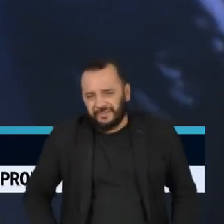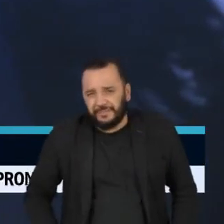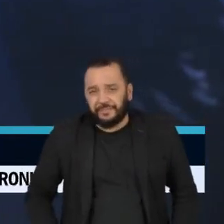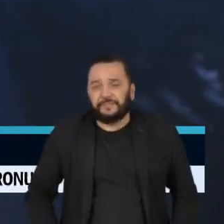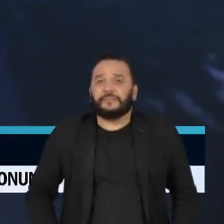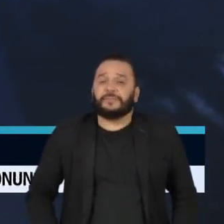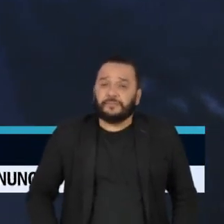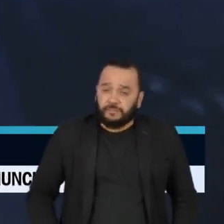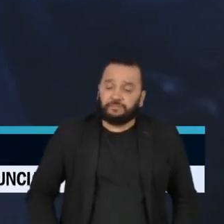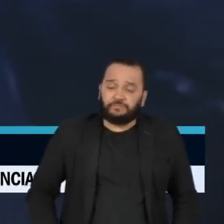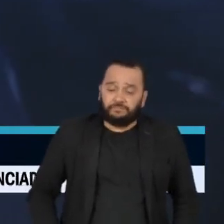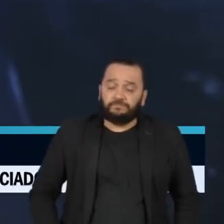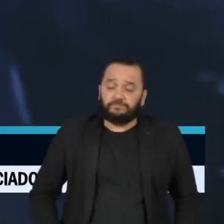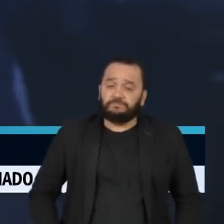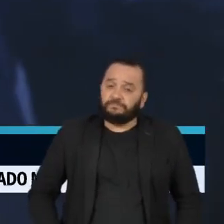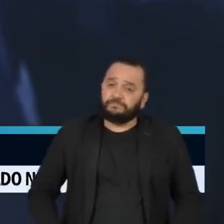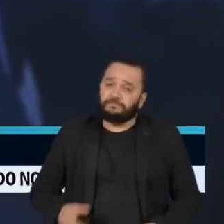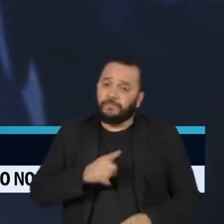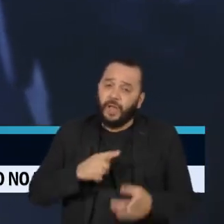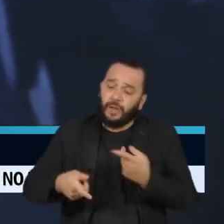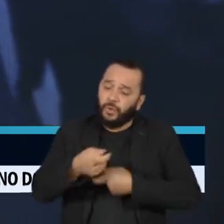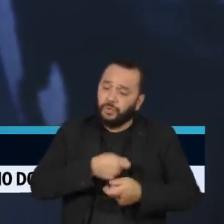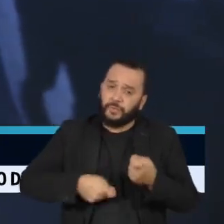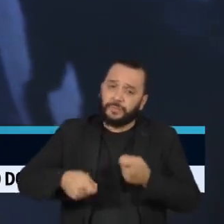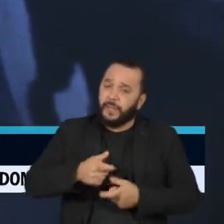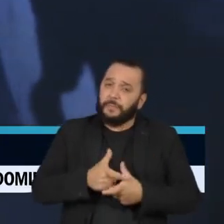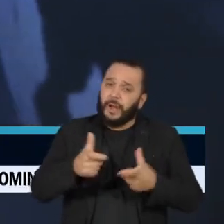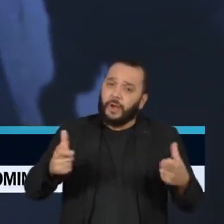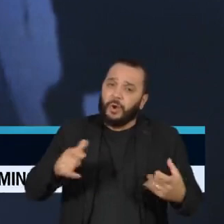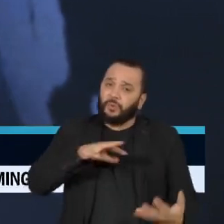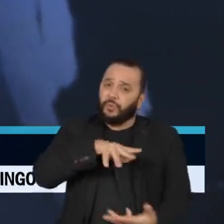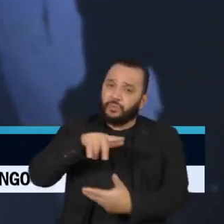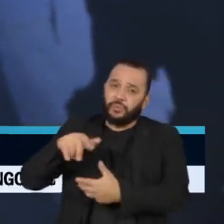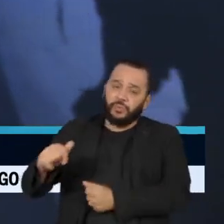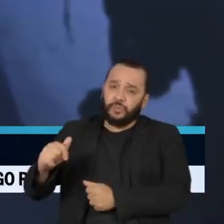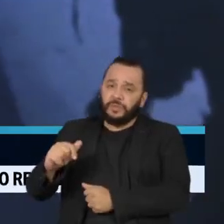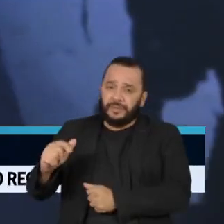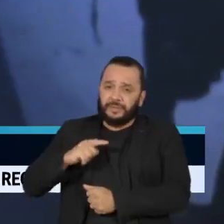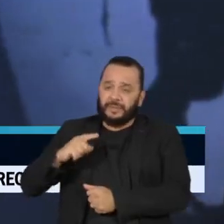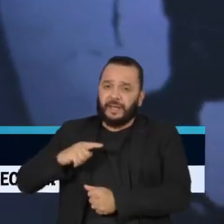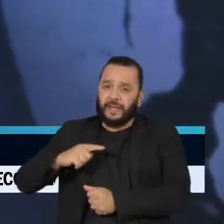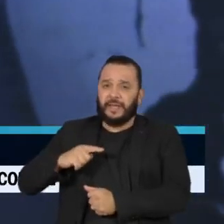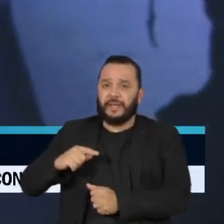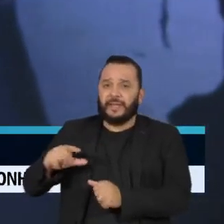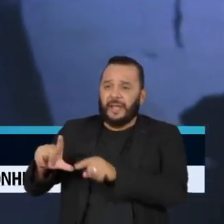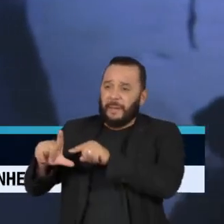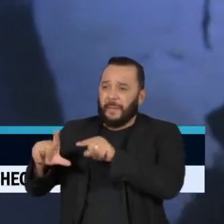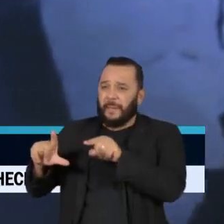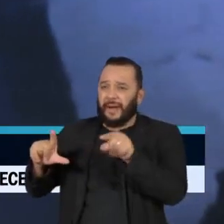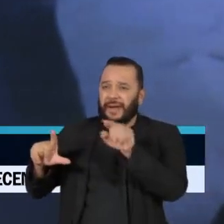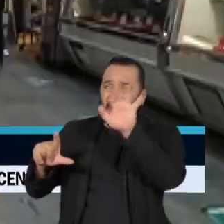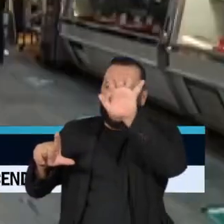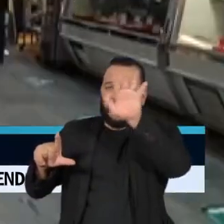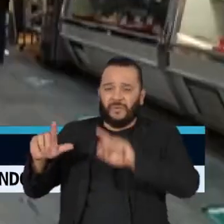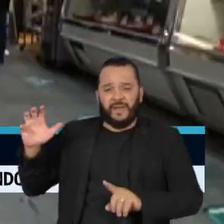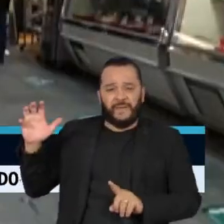Pressionada pela inflação, a maior economia do mundo aumenta mais uma vez os juros e os impactos devem chegar ao